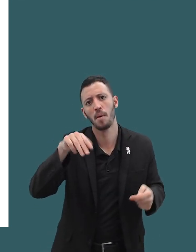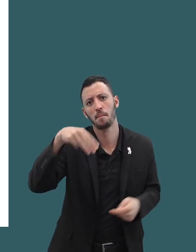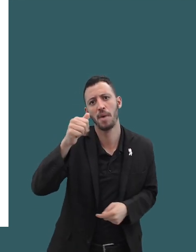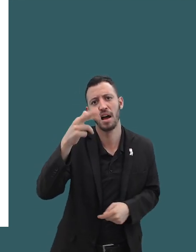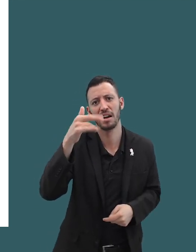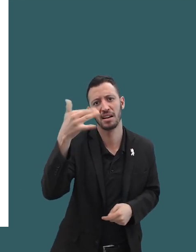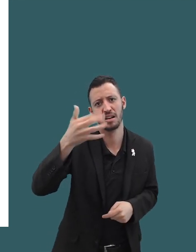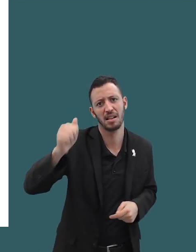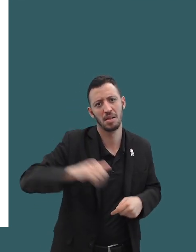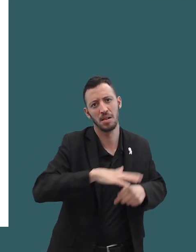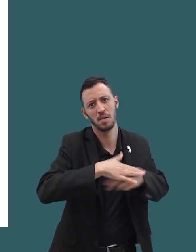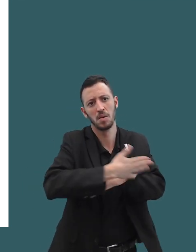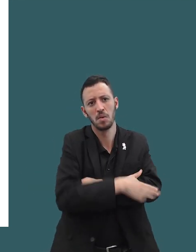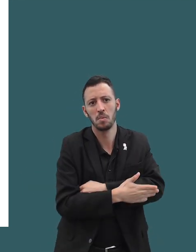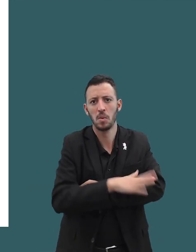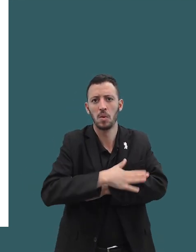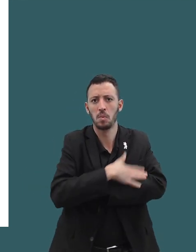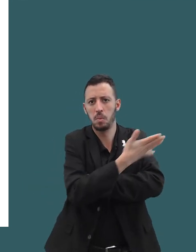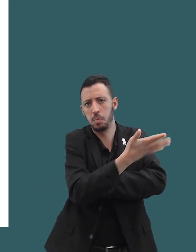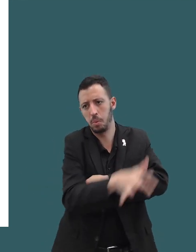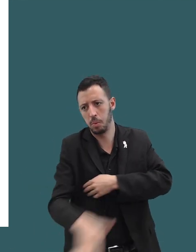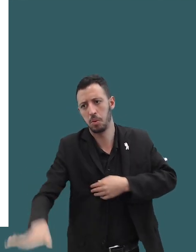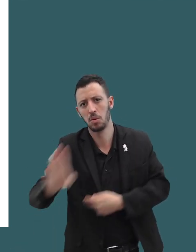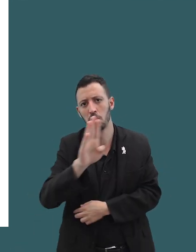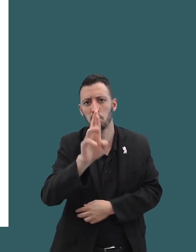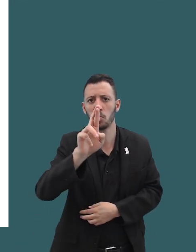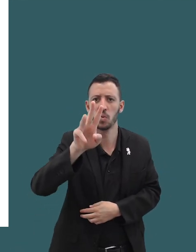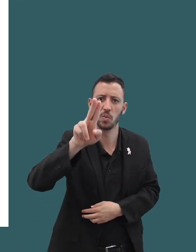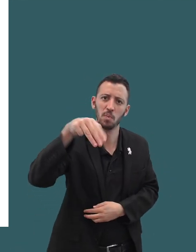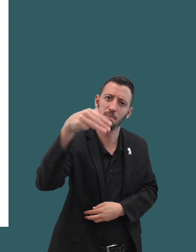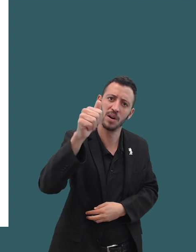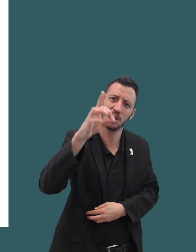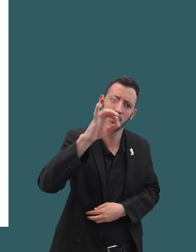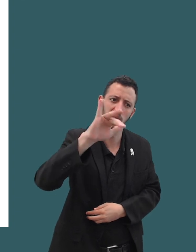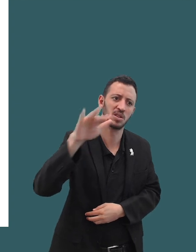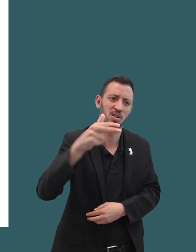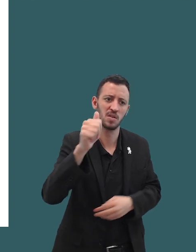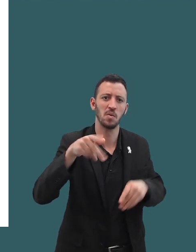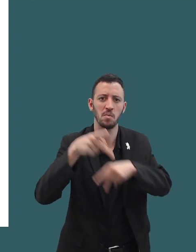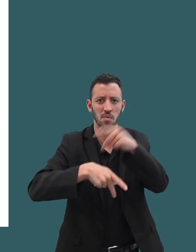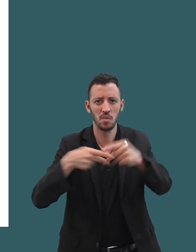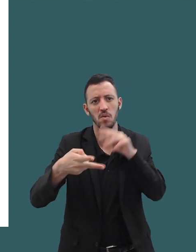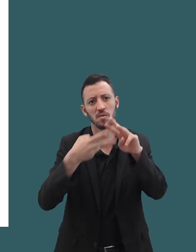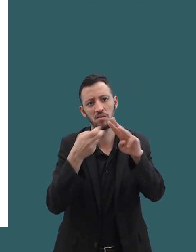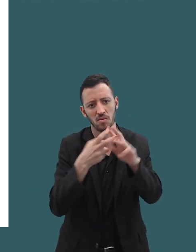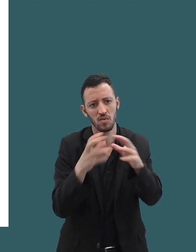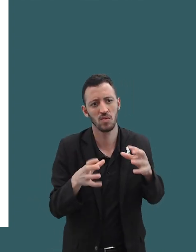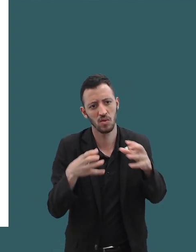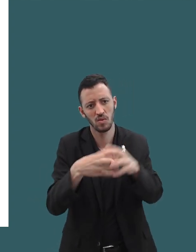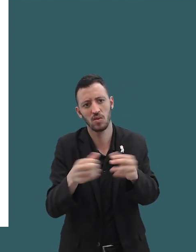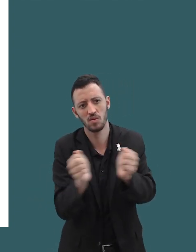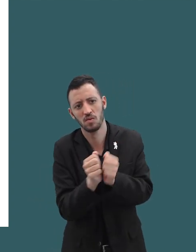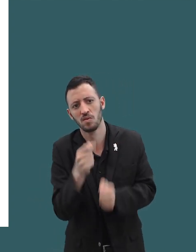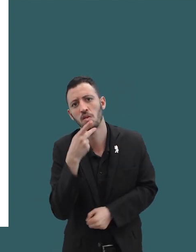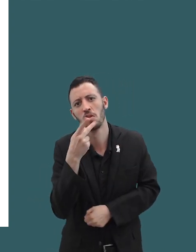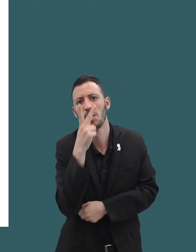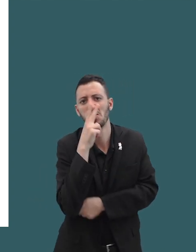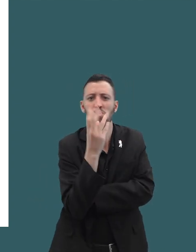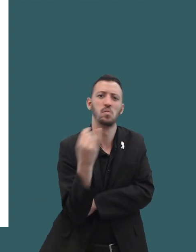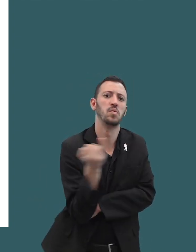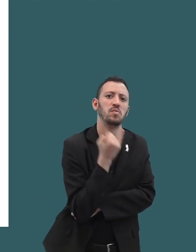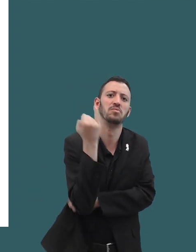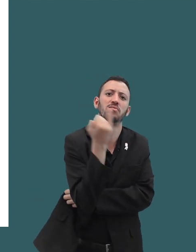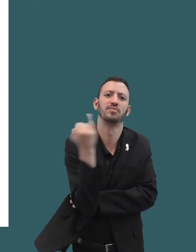feito outro sobre Brumadinho, né, e como eu fiz sobre os povos indígenas agora com os alunos, a produção coletiva com os alunos, acho muito